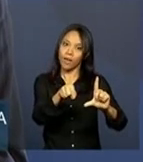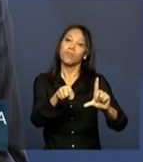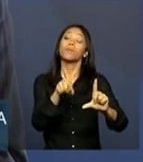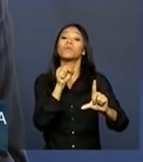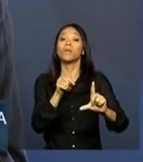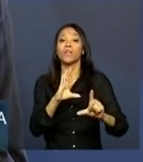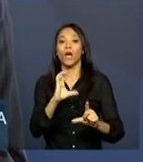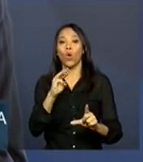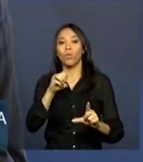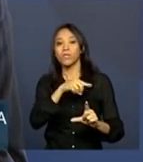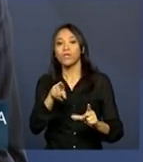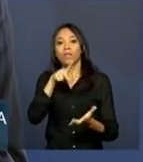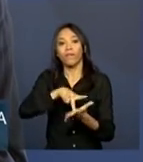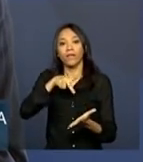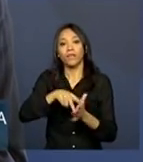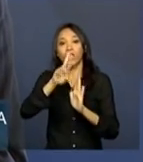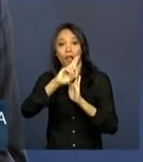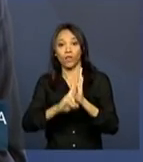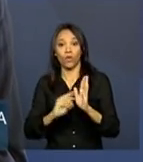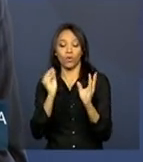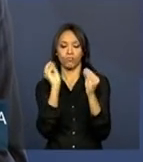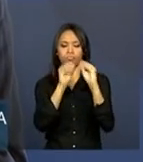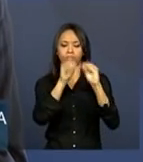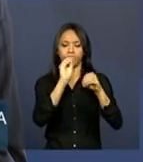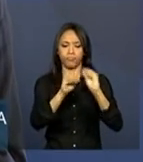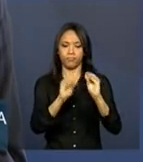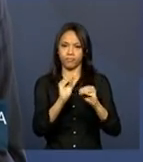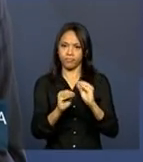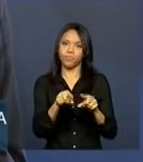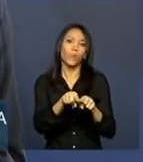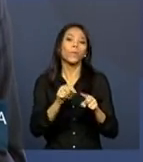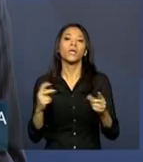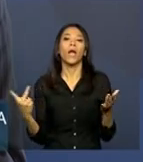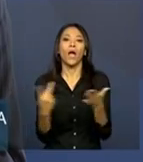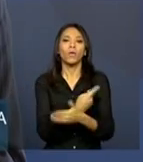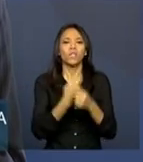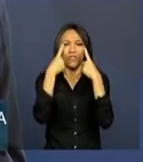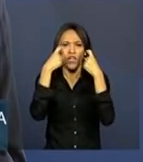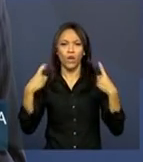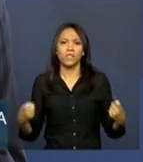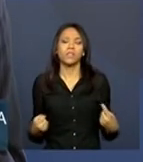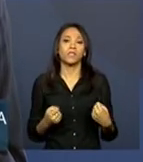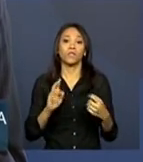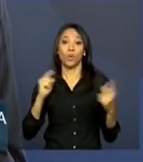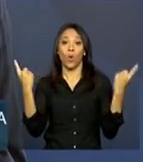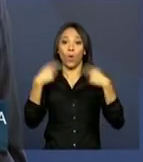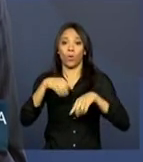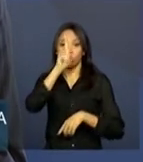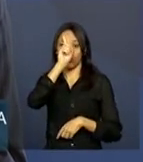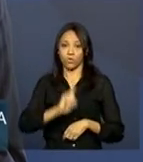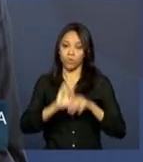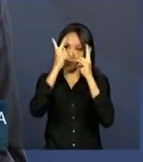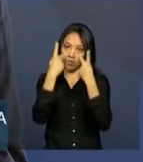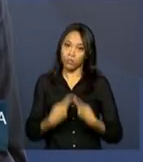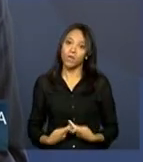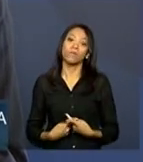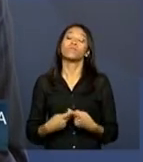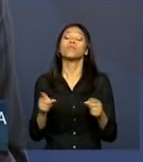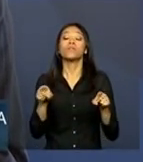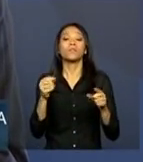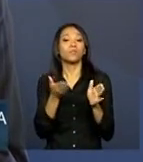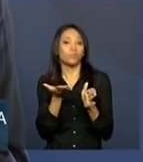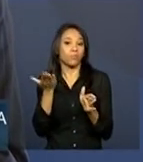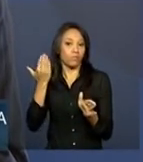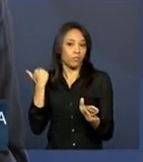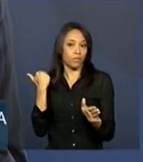esses relatórios preliminares se prestaram a disseminação de informações sobre as graves violações de direitos humanos e o contexto em que ocorreram